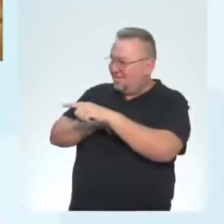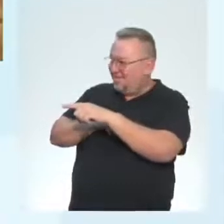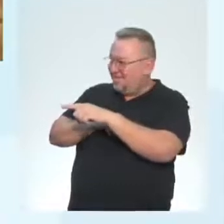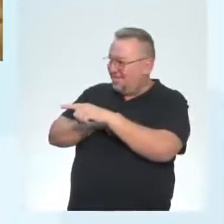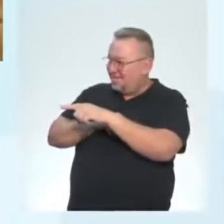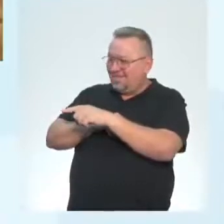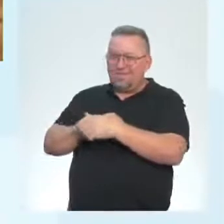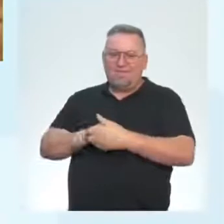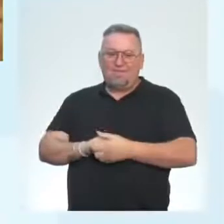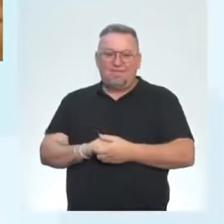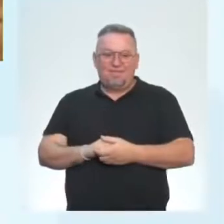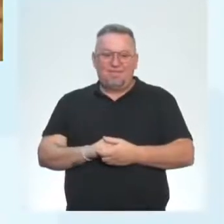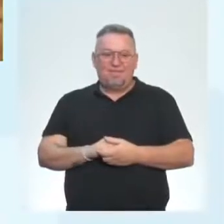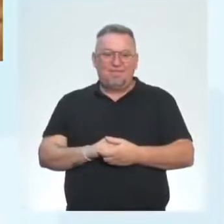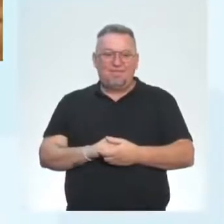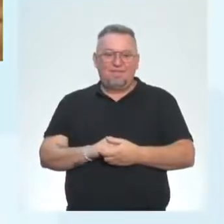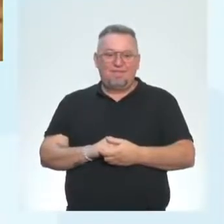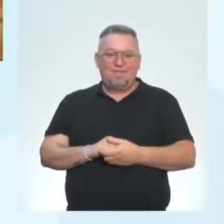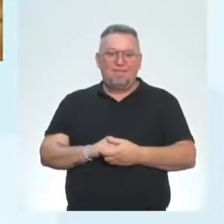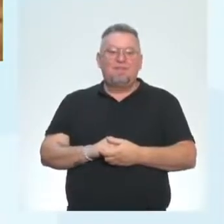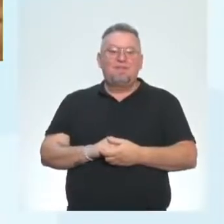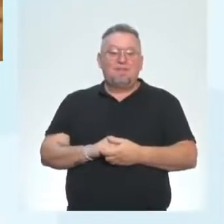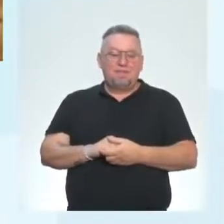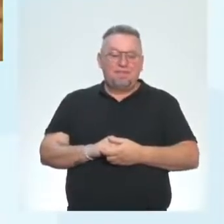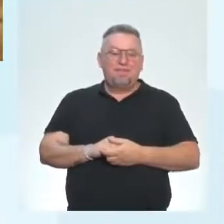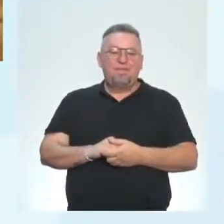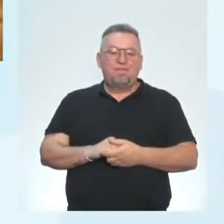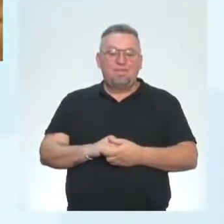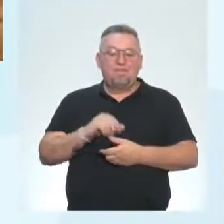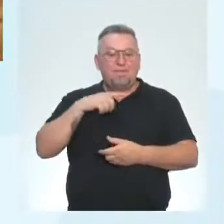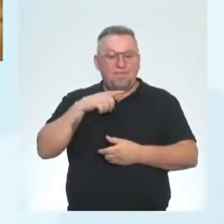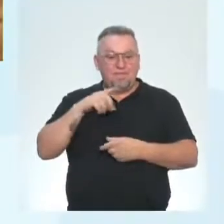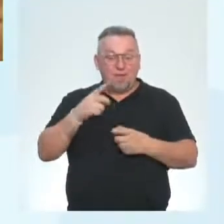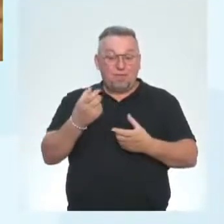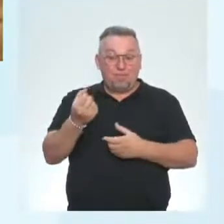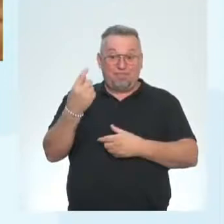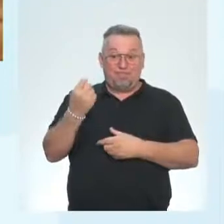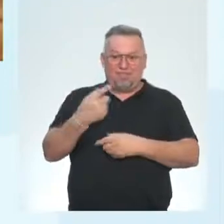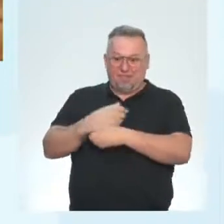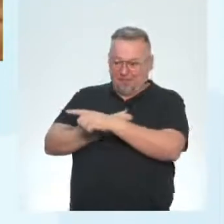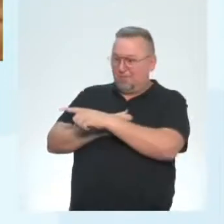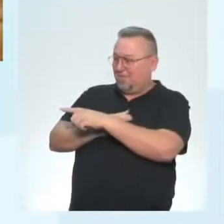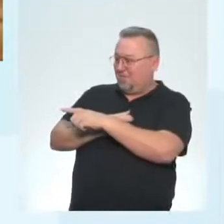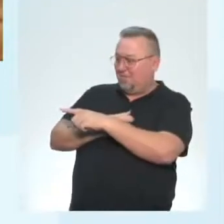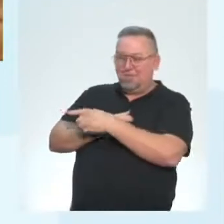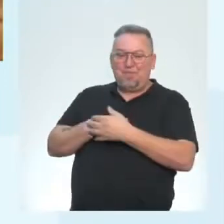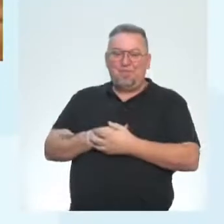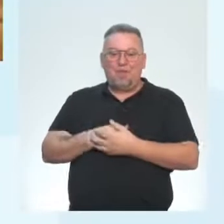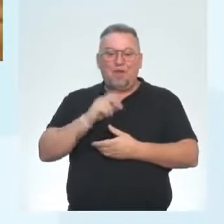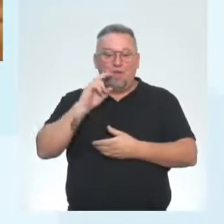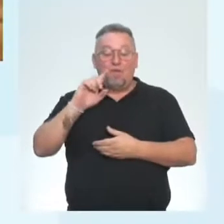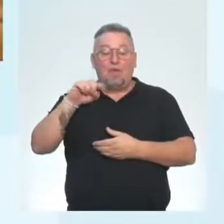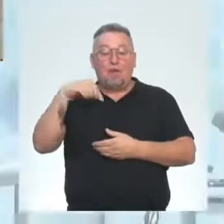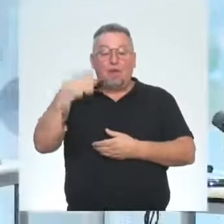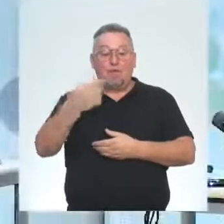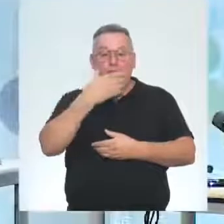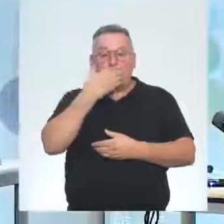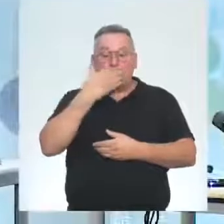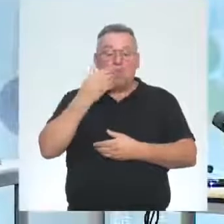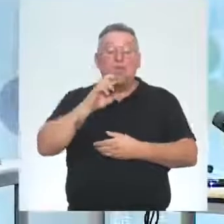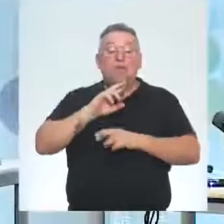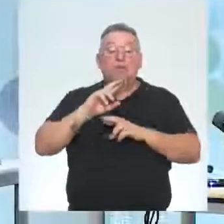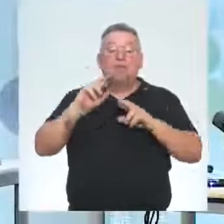para vocês. Certo? Muito bem. Olha lá, deu até uma piscadinha. Vamos passar para frente? Vamos falar um pouquinho sobre